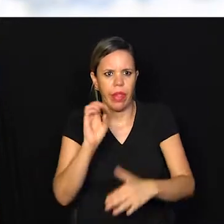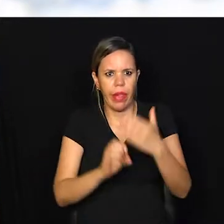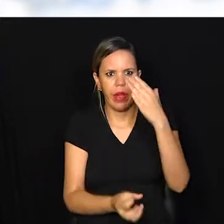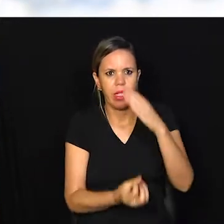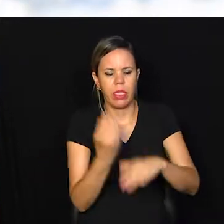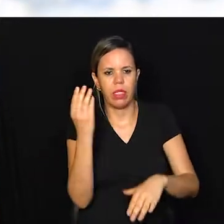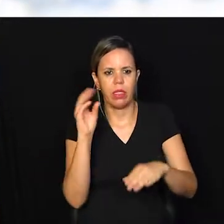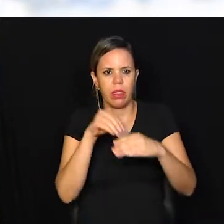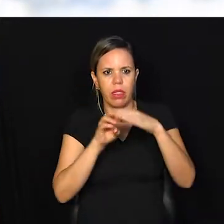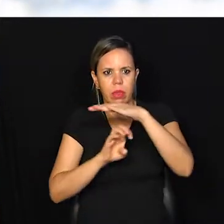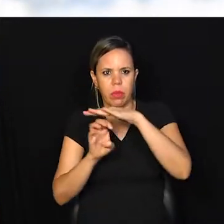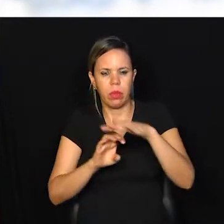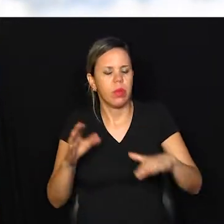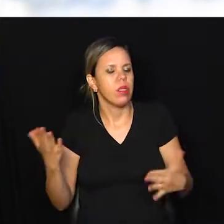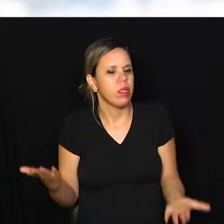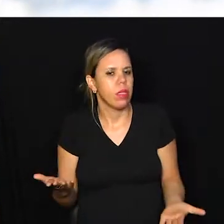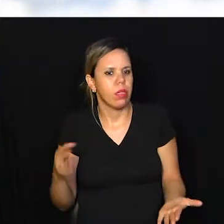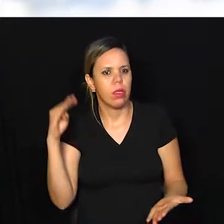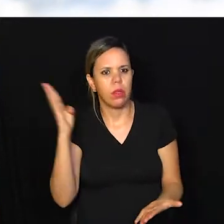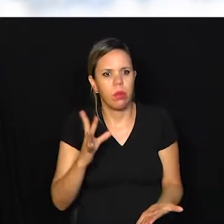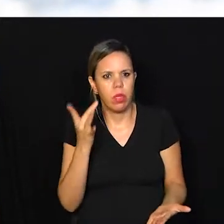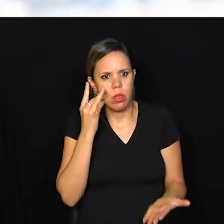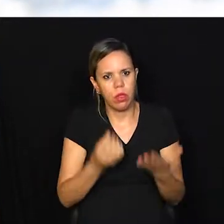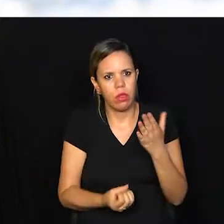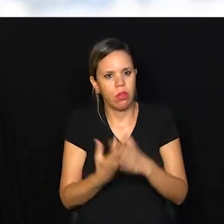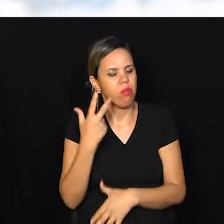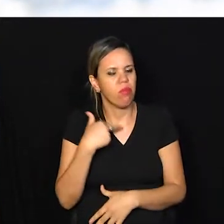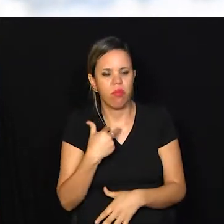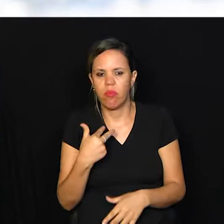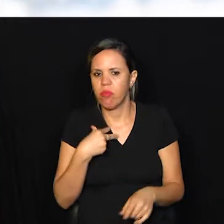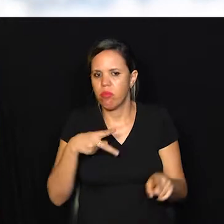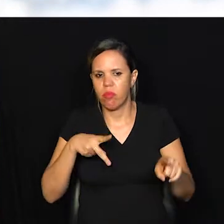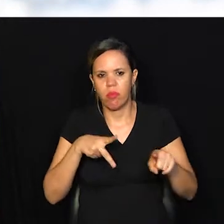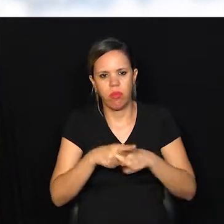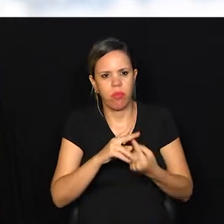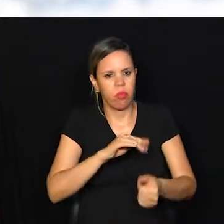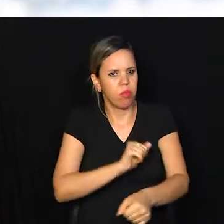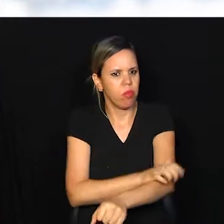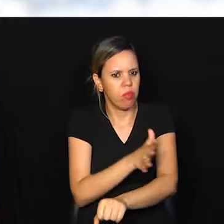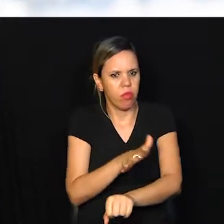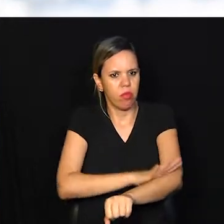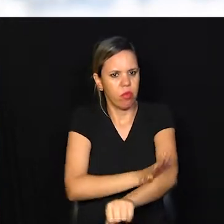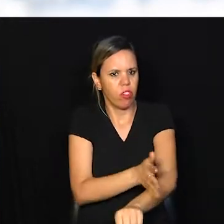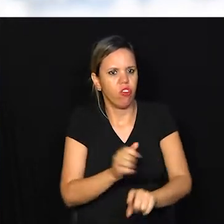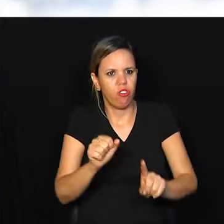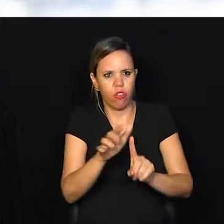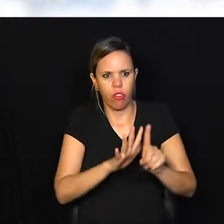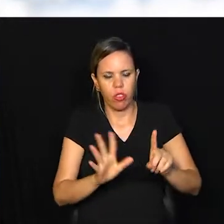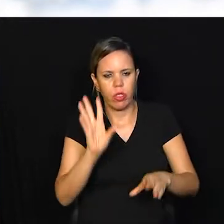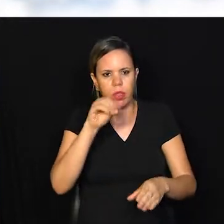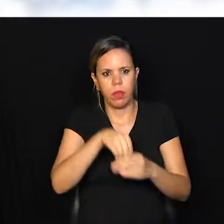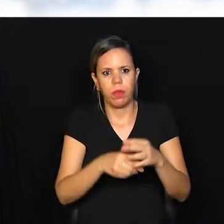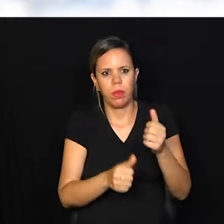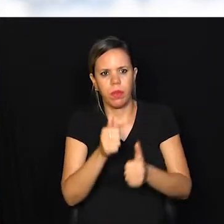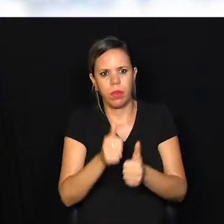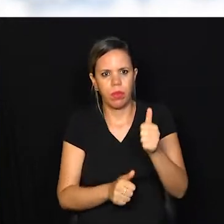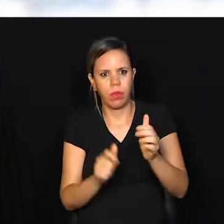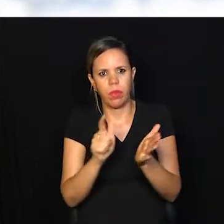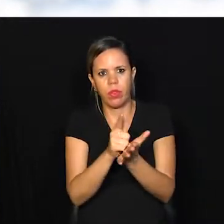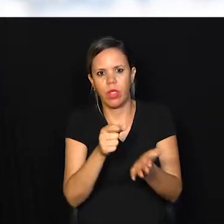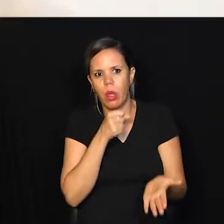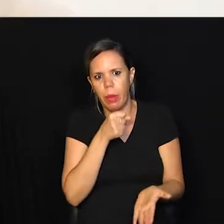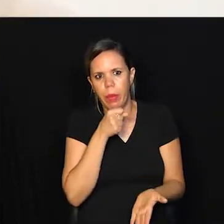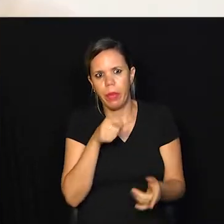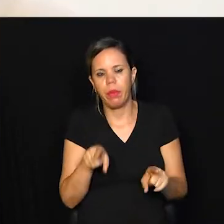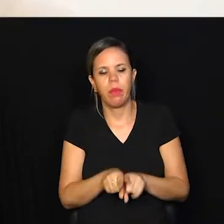está presente no Brasil, não há jeito de consertar não só o racismo na sociedade, como dentro do futebol e do jornalismo